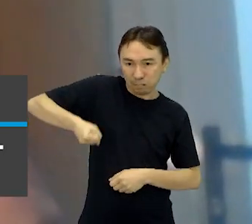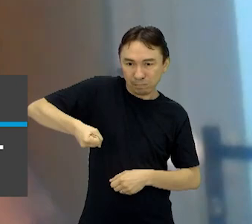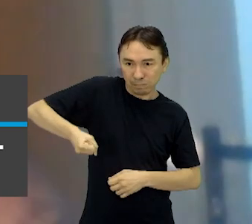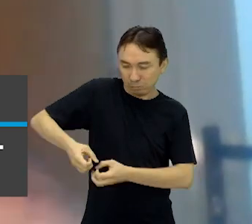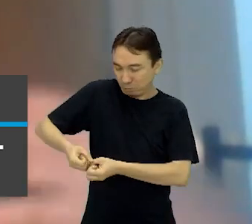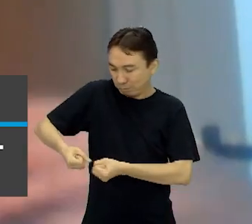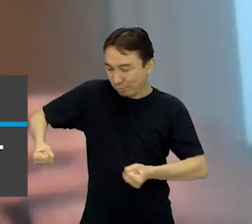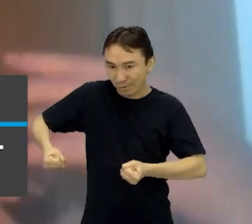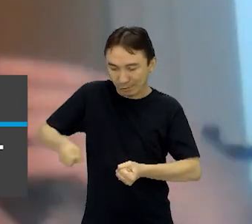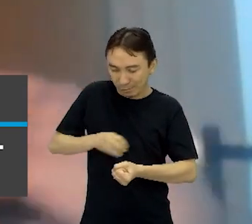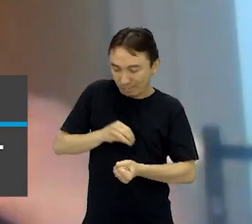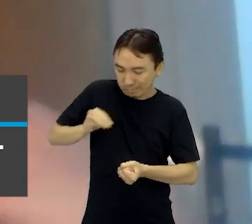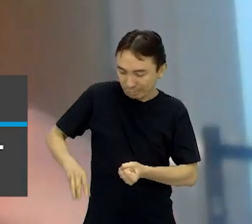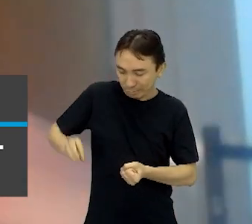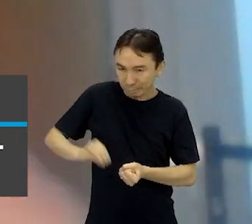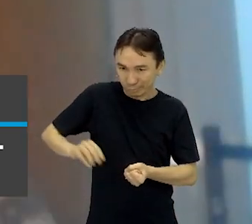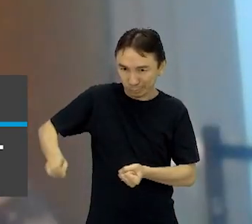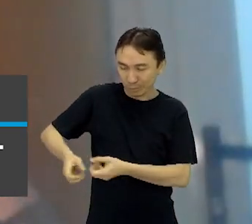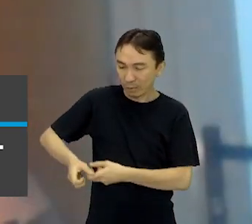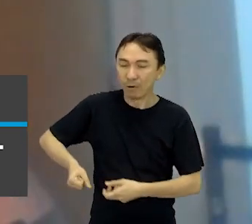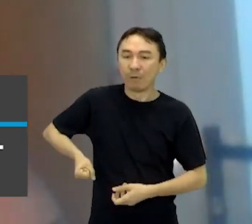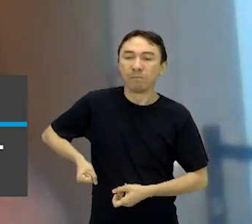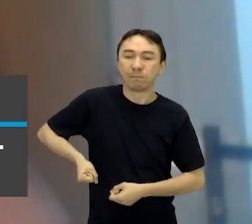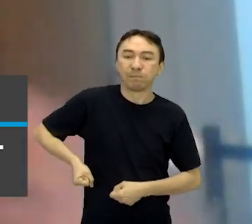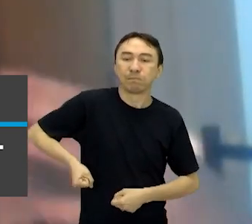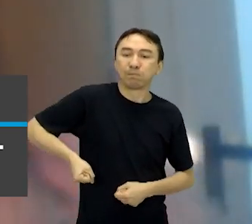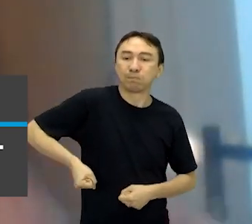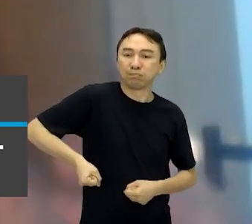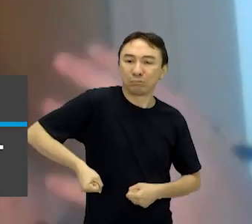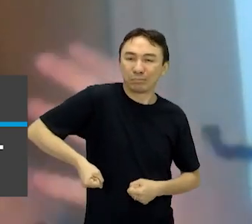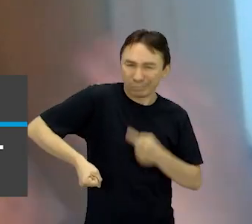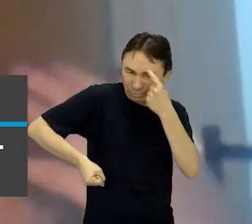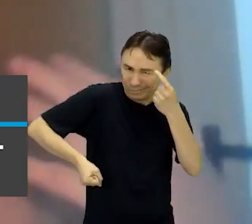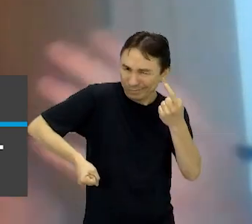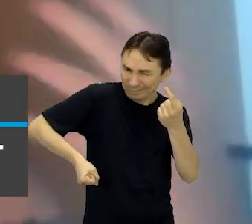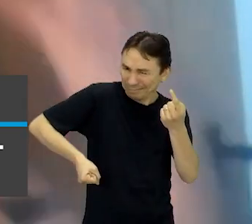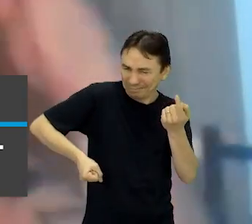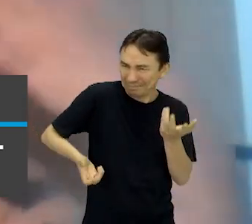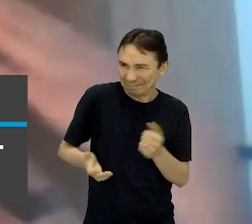pensar que cada um de nós carrega, assim, um tipo de uma